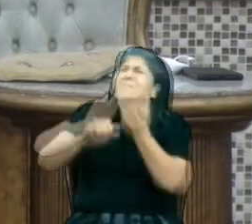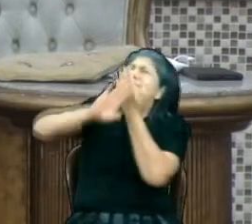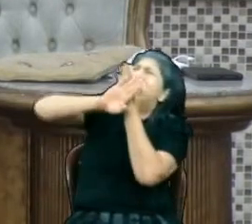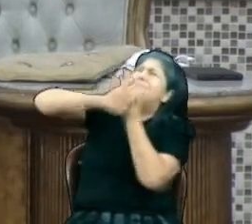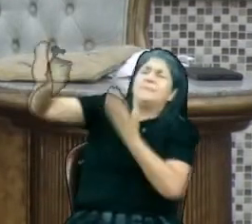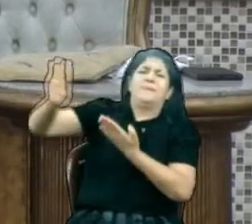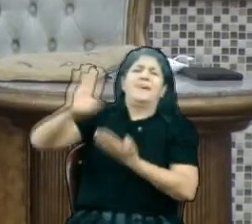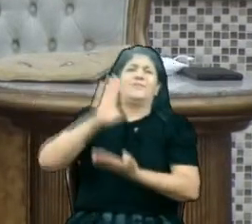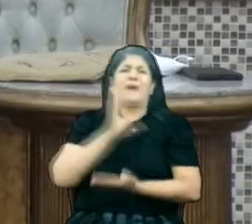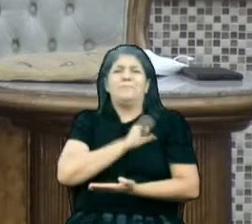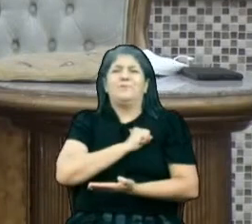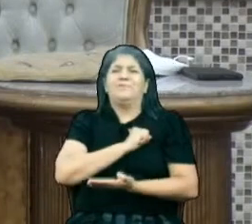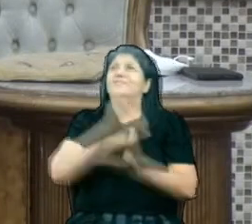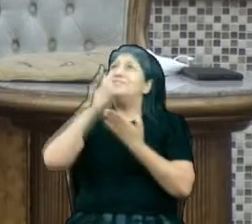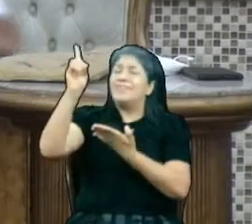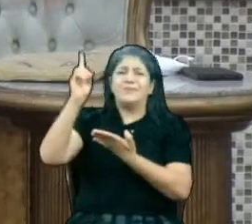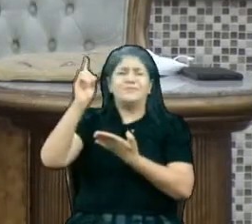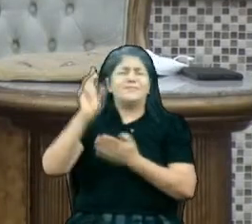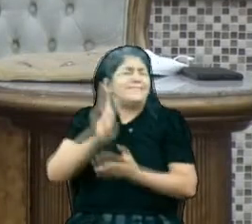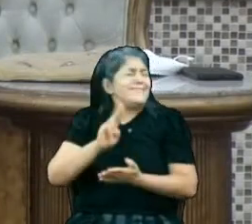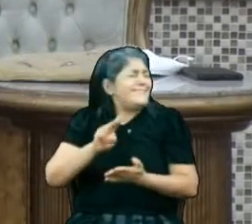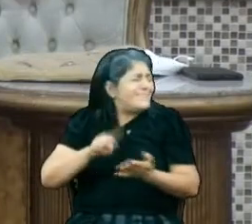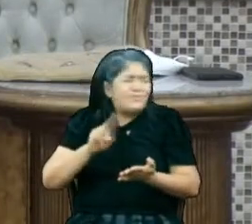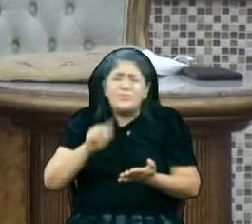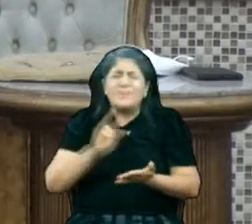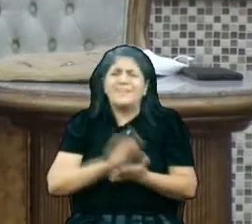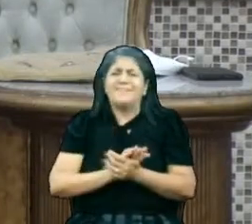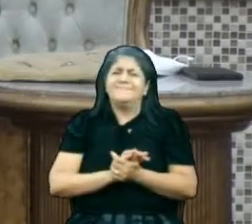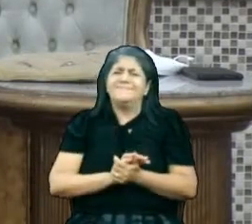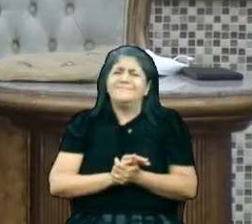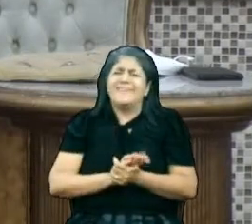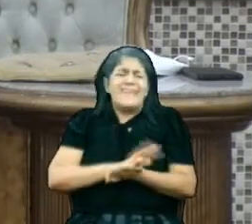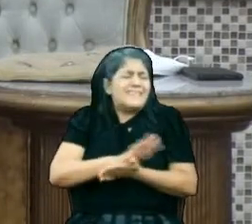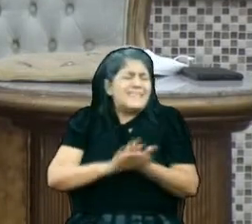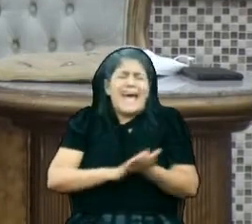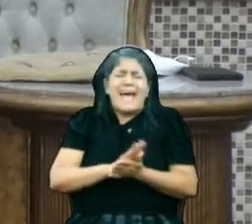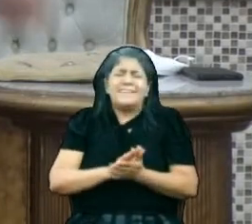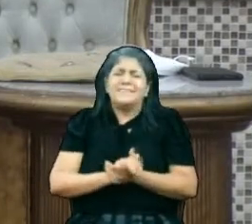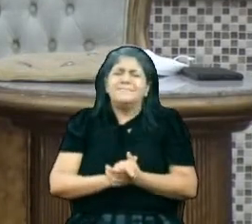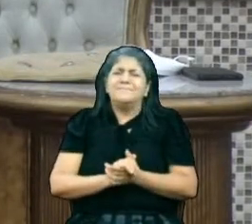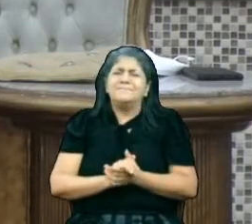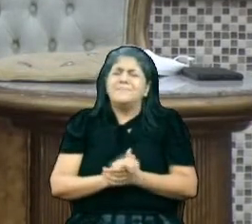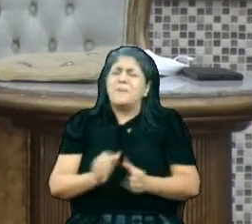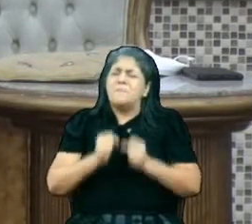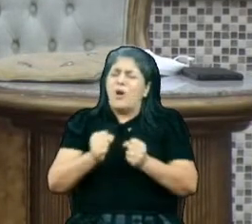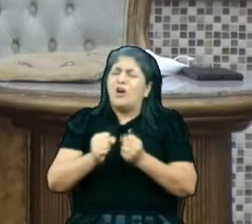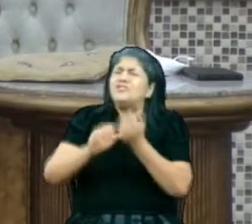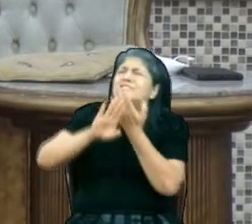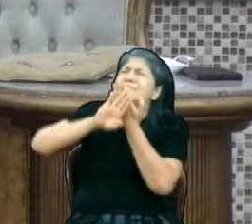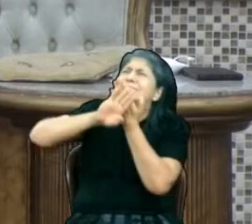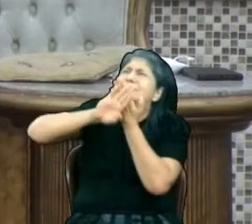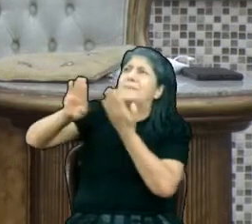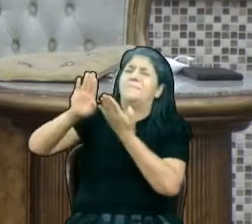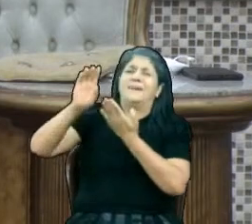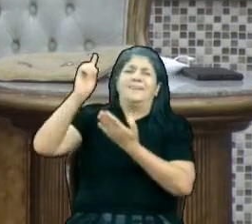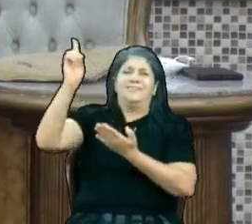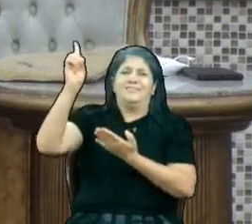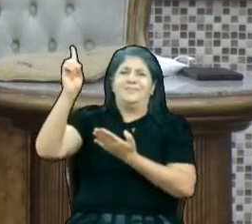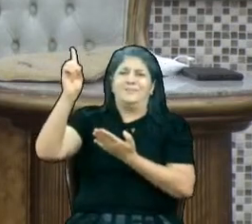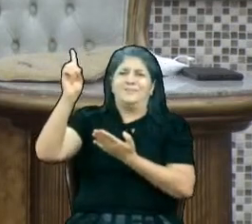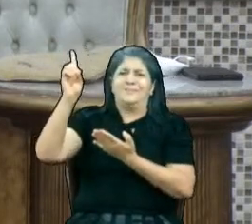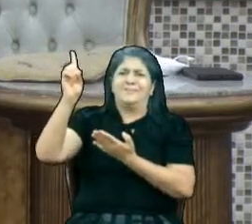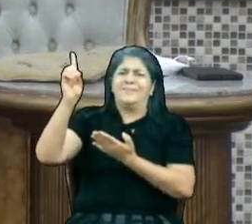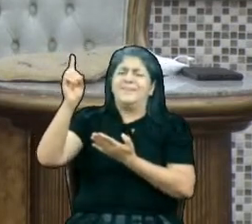nada me separará do amor de Deus nada tirar a minha tristeza Eu sempre me refiro aqui